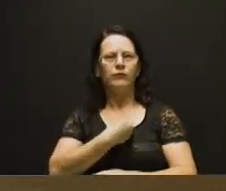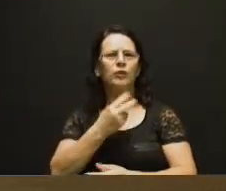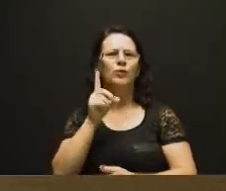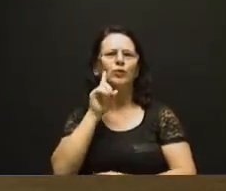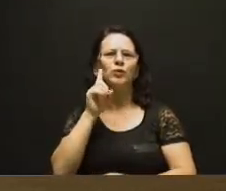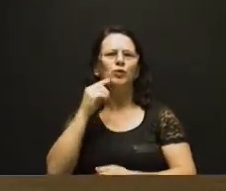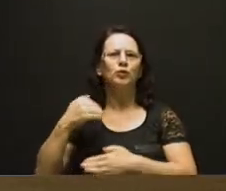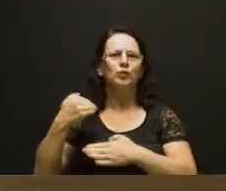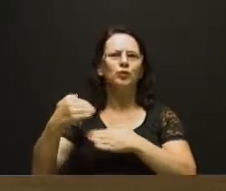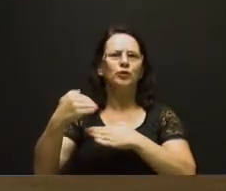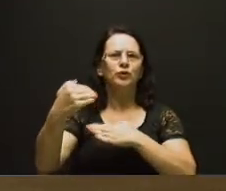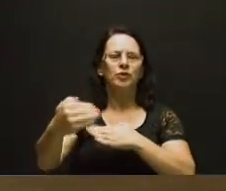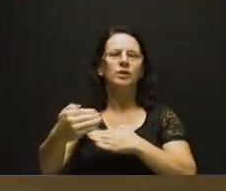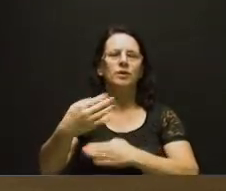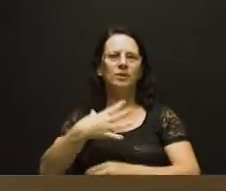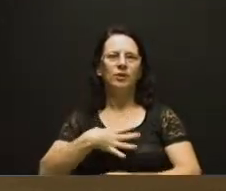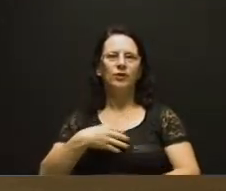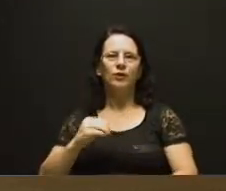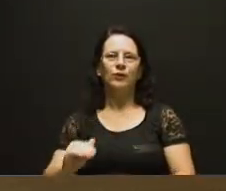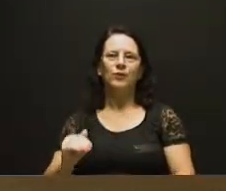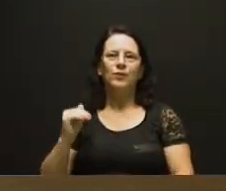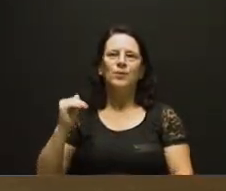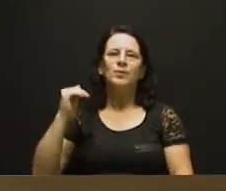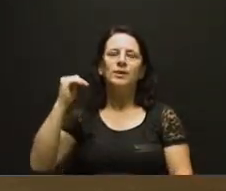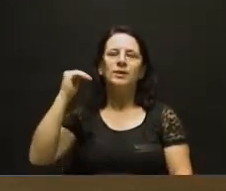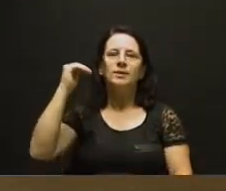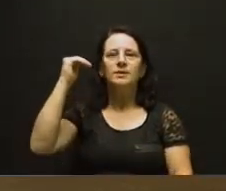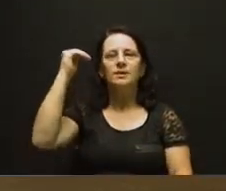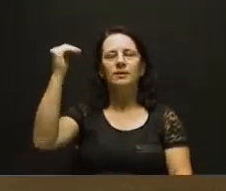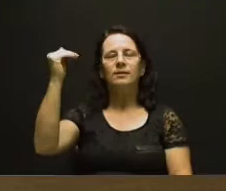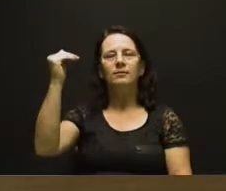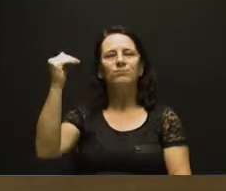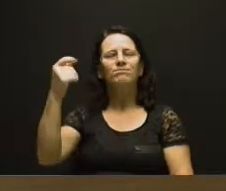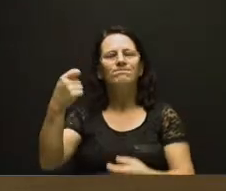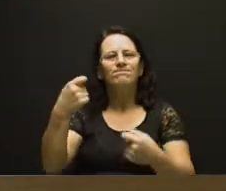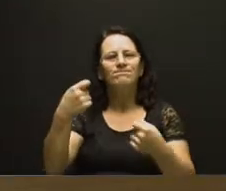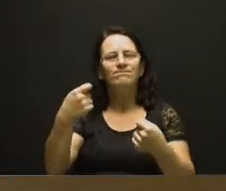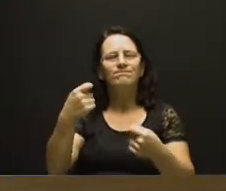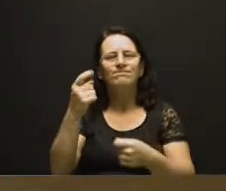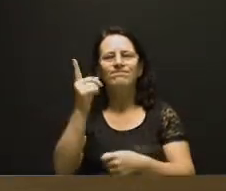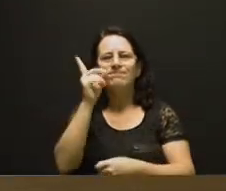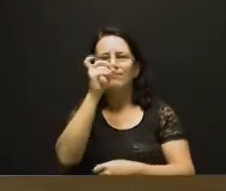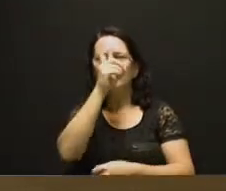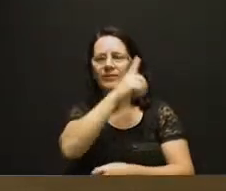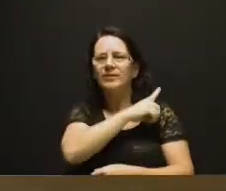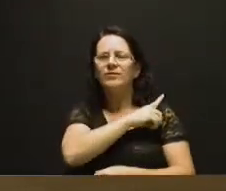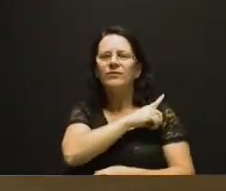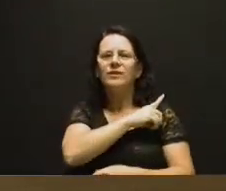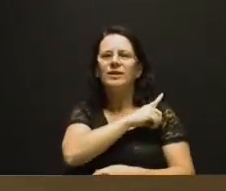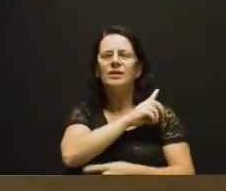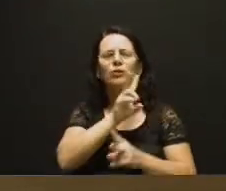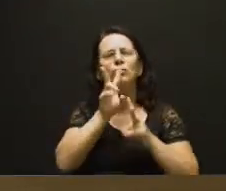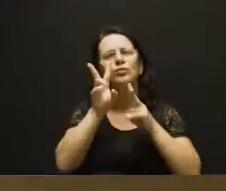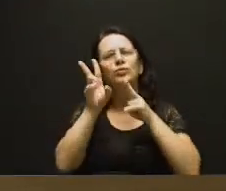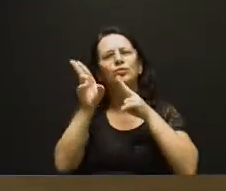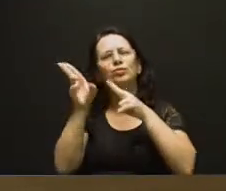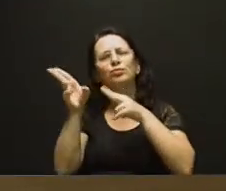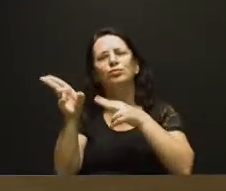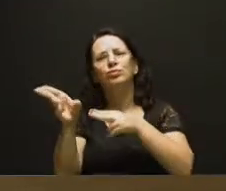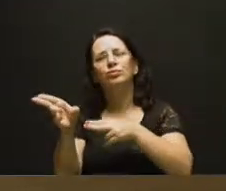nos nossos filhos vão crescer e o que deve doer bastante às vezes perder a noite de sono